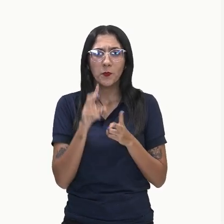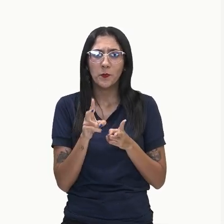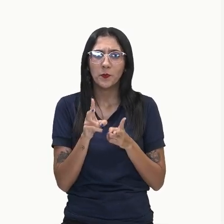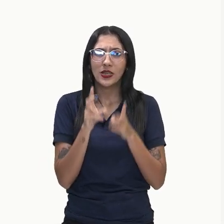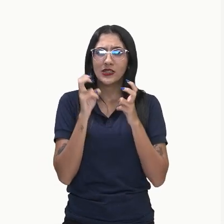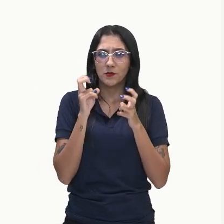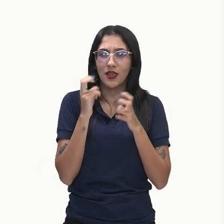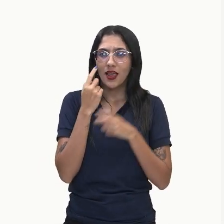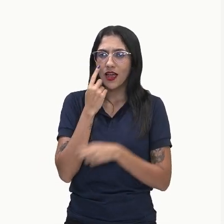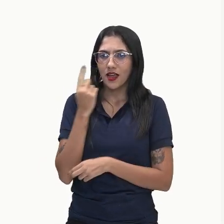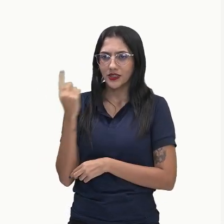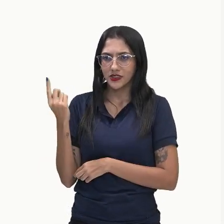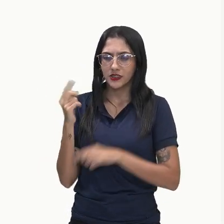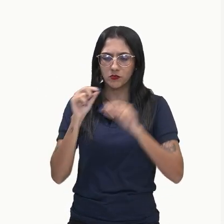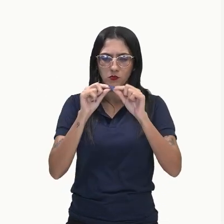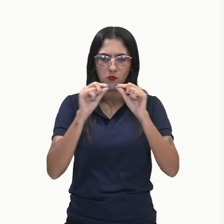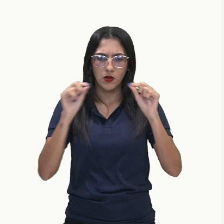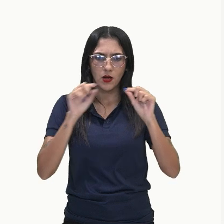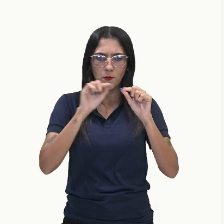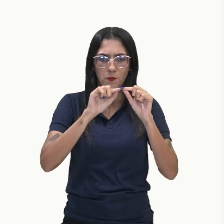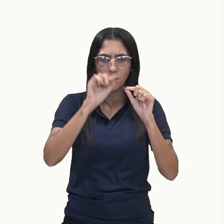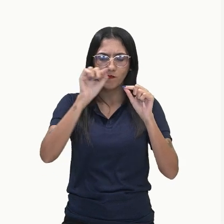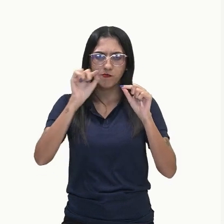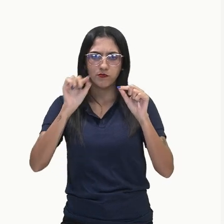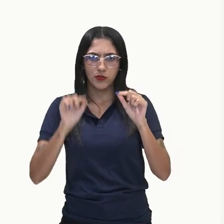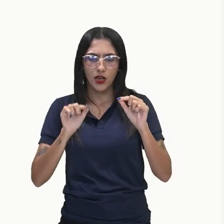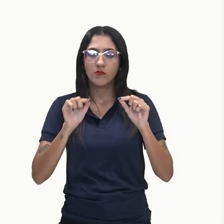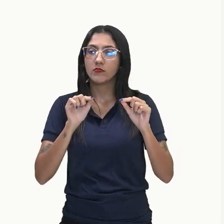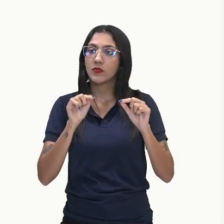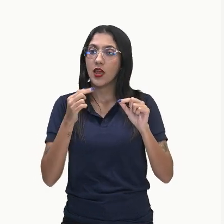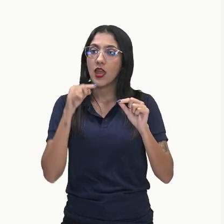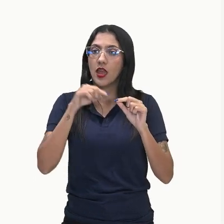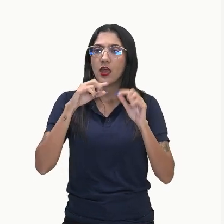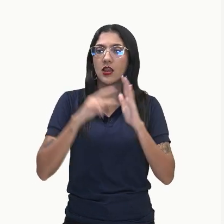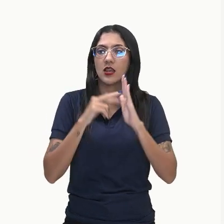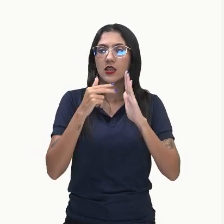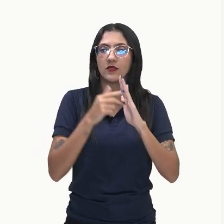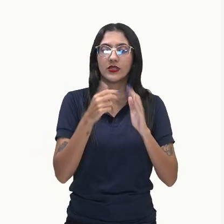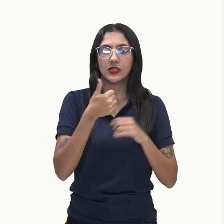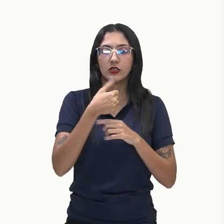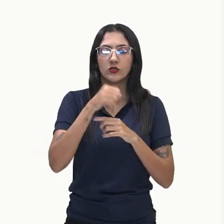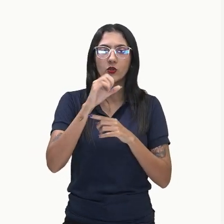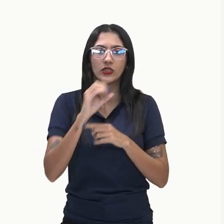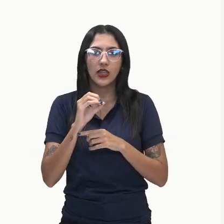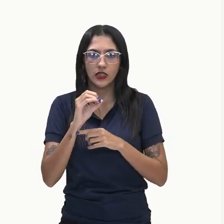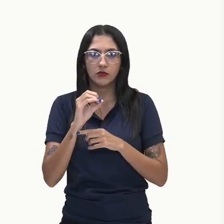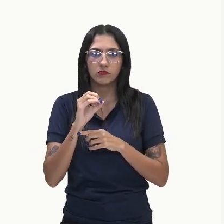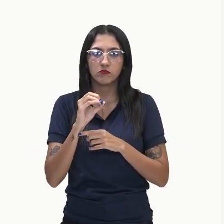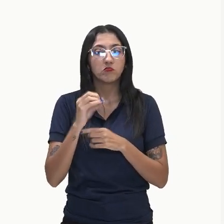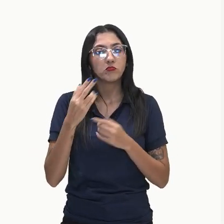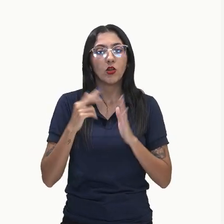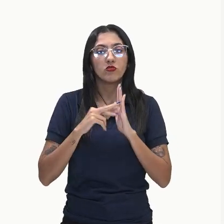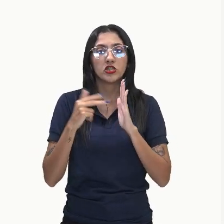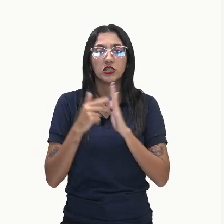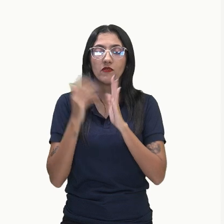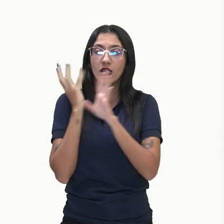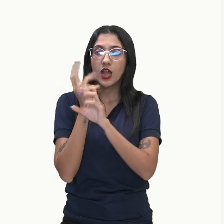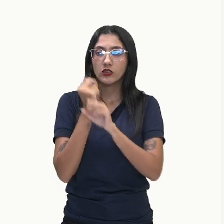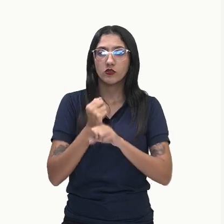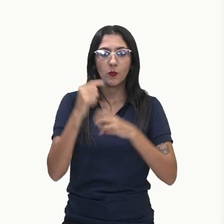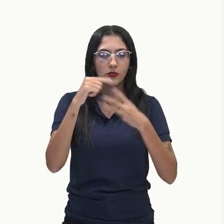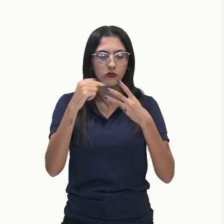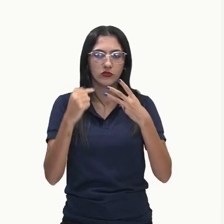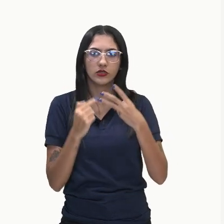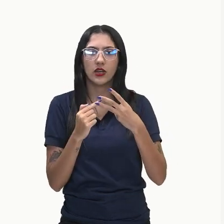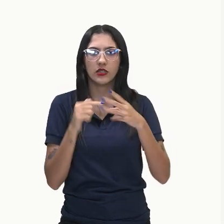neste formato, ele vai medir 180 graus. E 180 graus ali nada mais é que a soma dos três ângulos